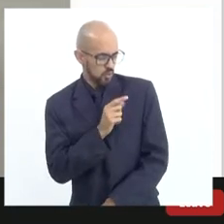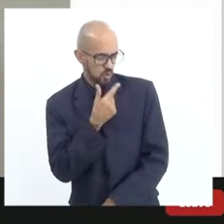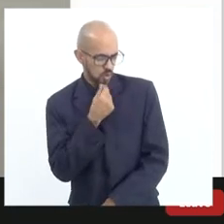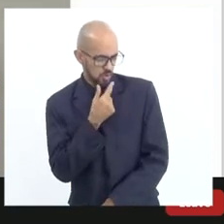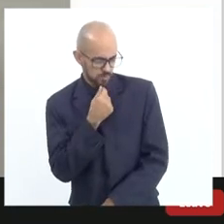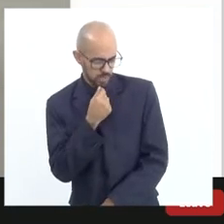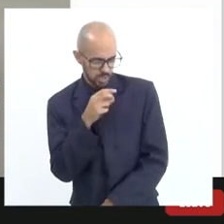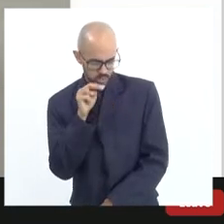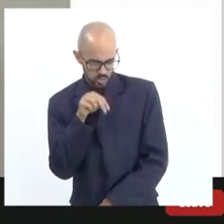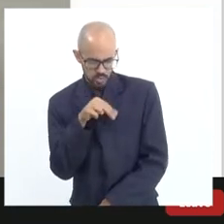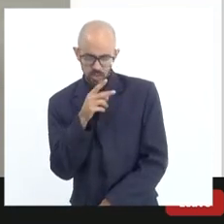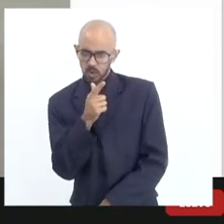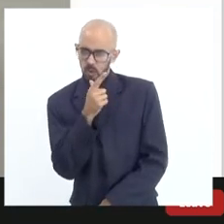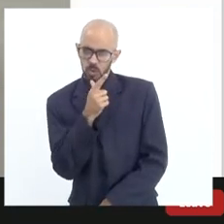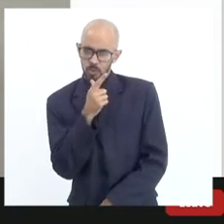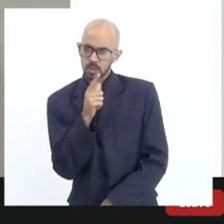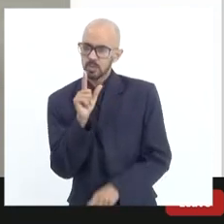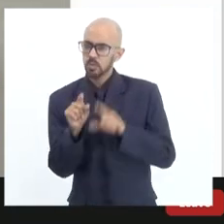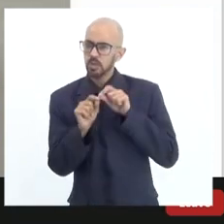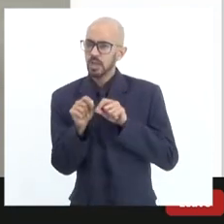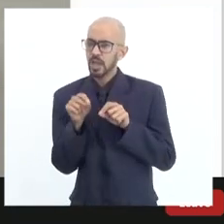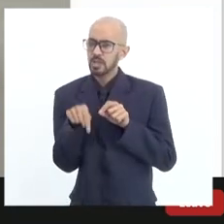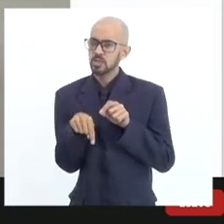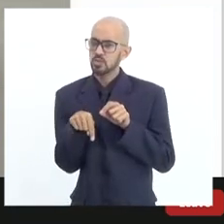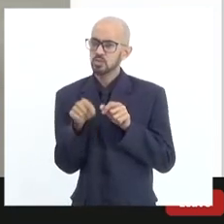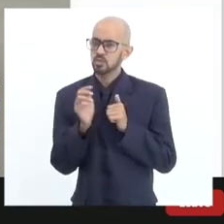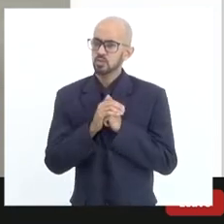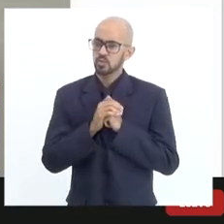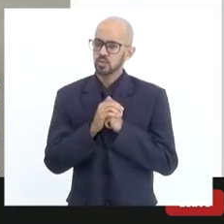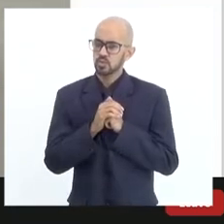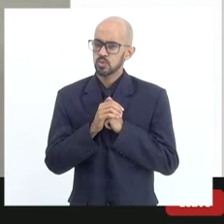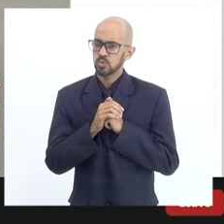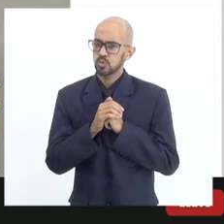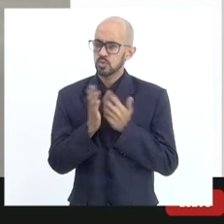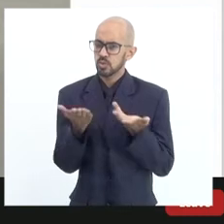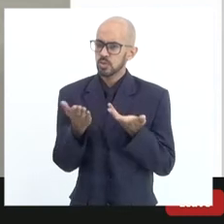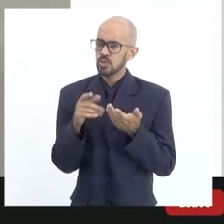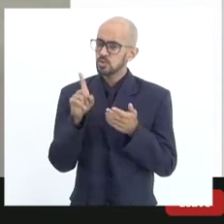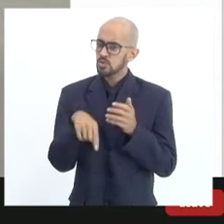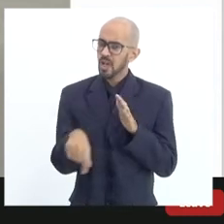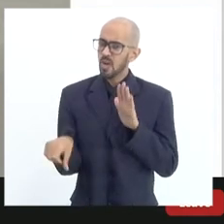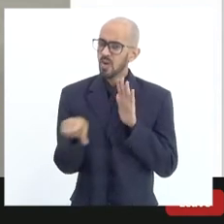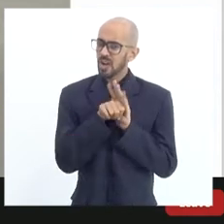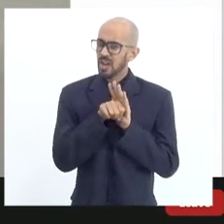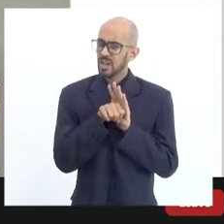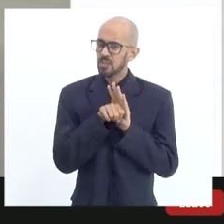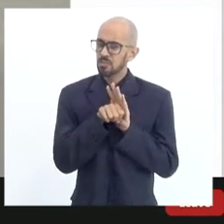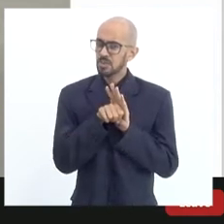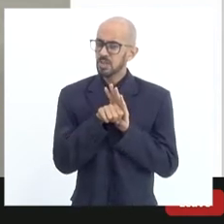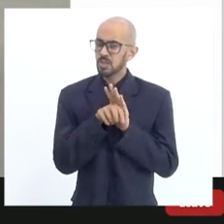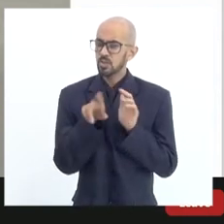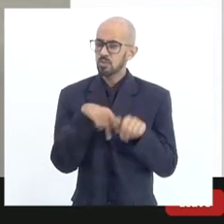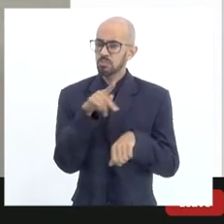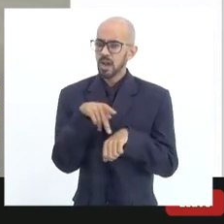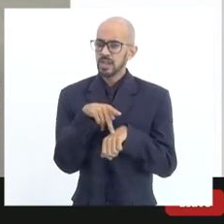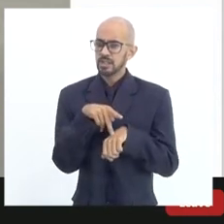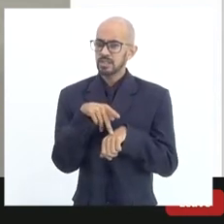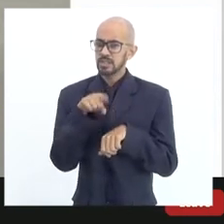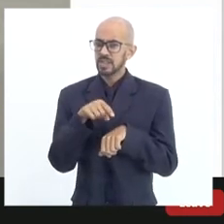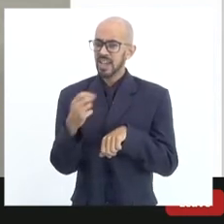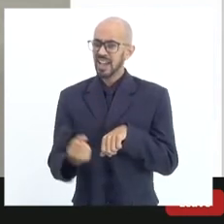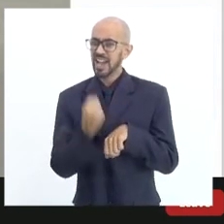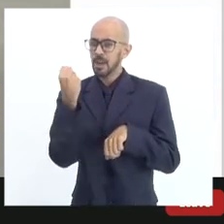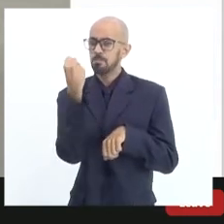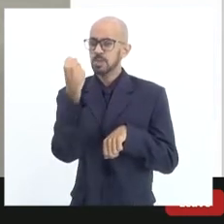pênis e dizendo o que é isso. O que eu digo é que já seria um crime, num país que é campeão de crimes de ódio, como